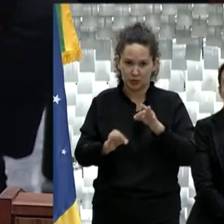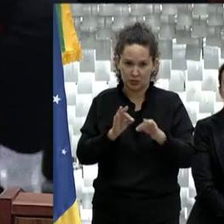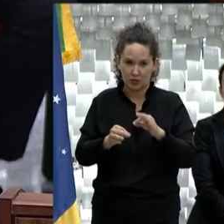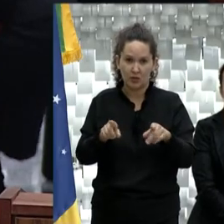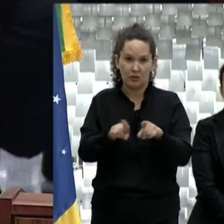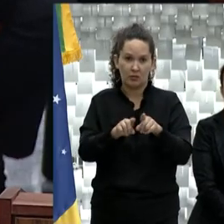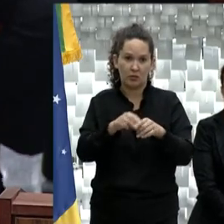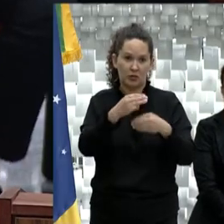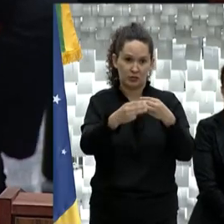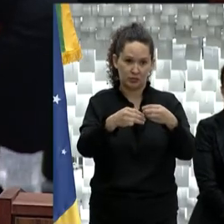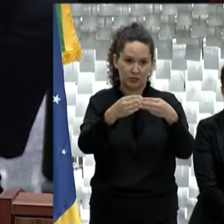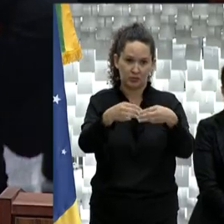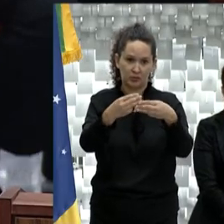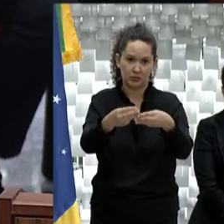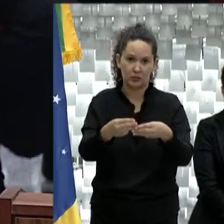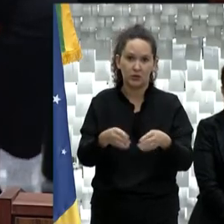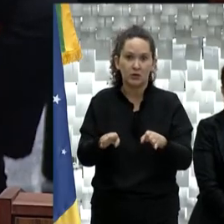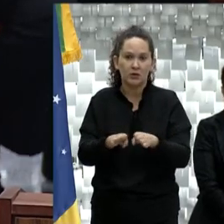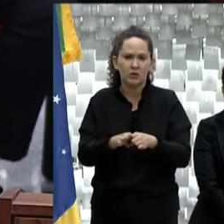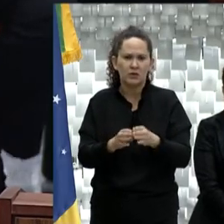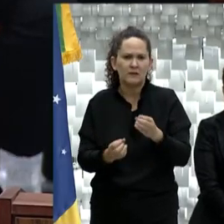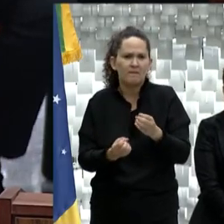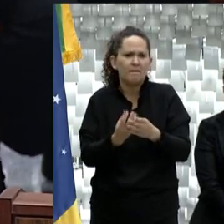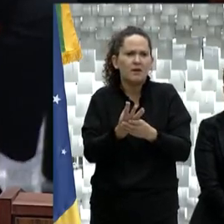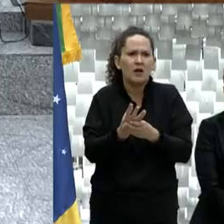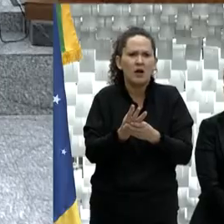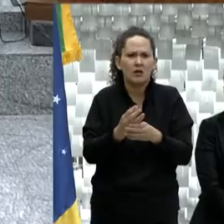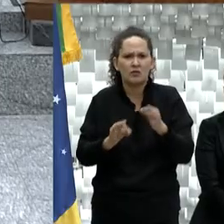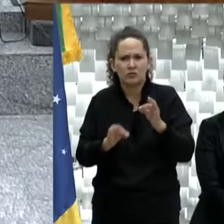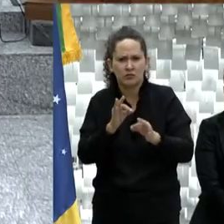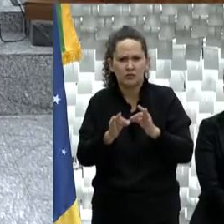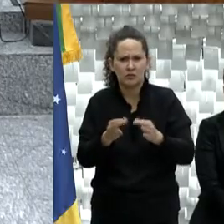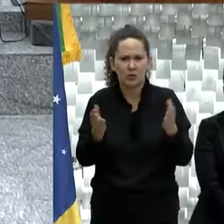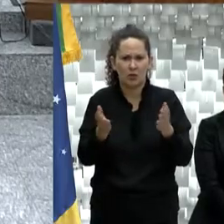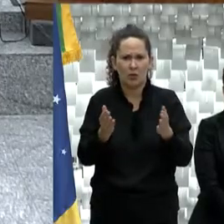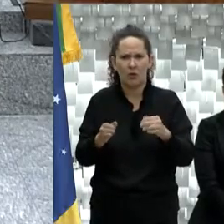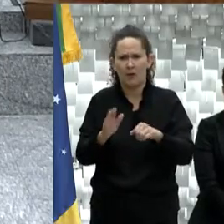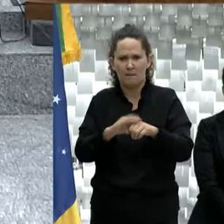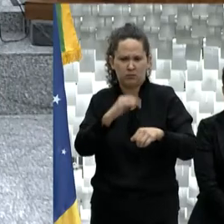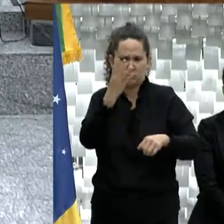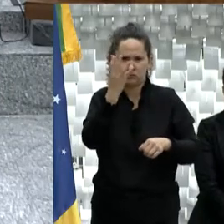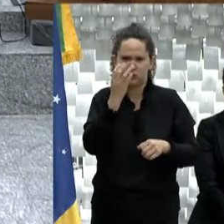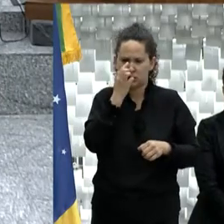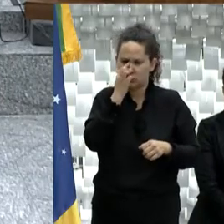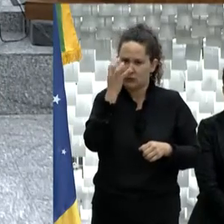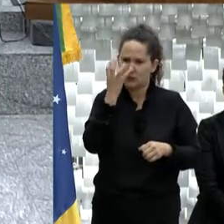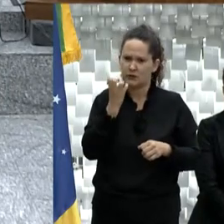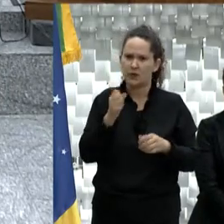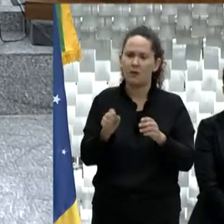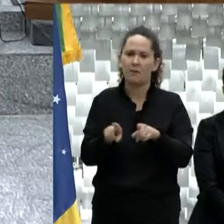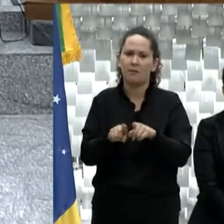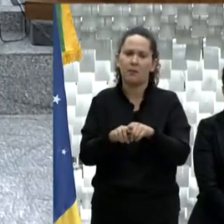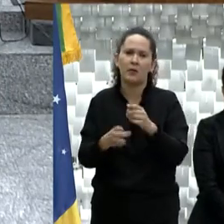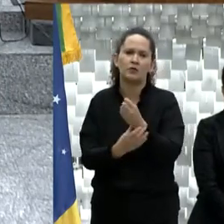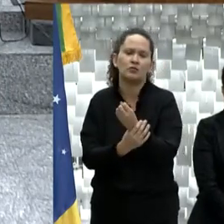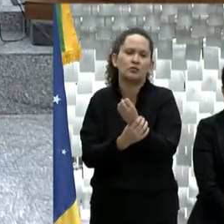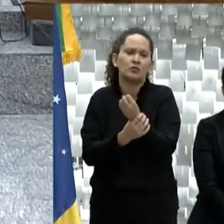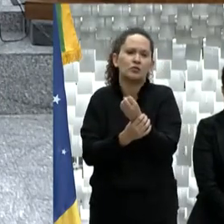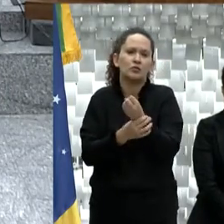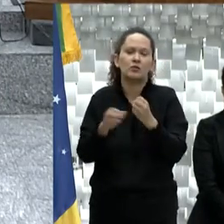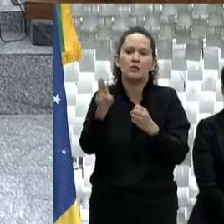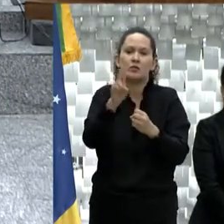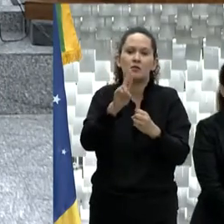ministros empenharam-se em tornar a jurisdição desta Corte mais célere e mais segura, usando